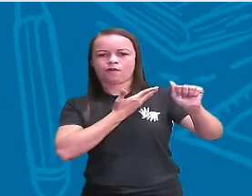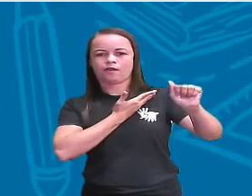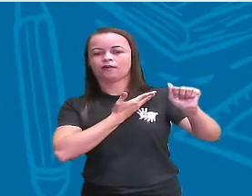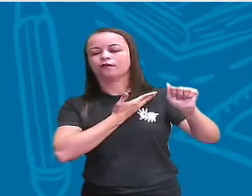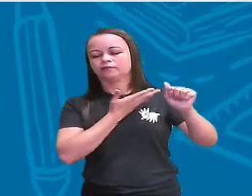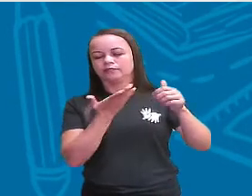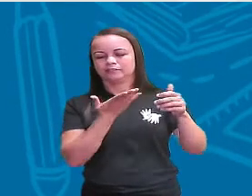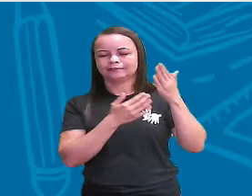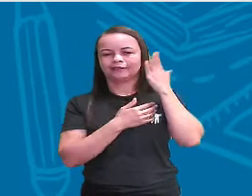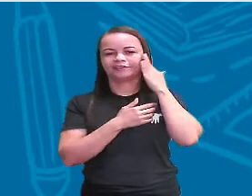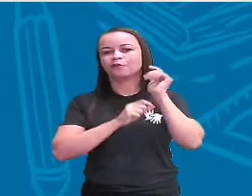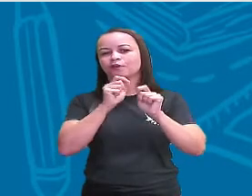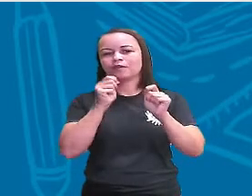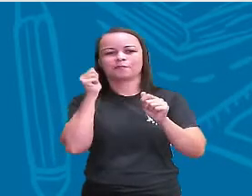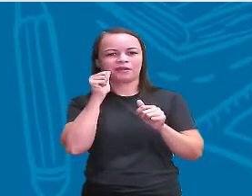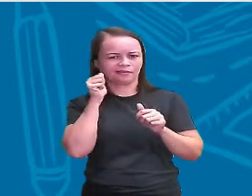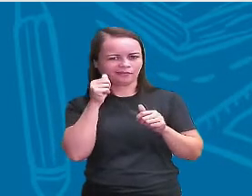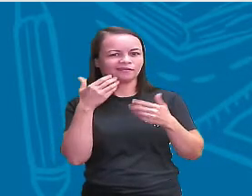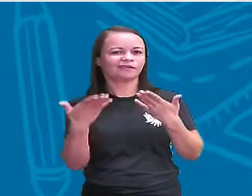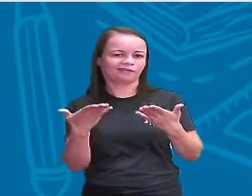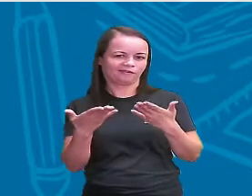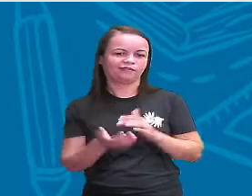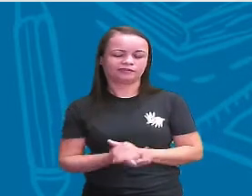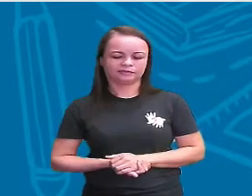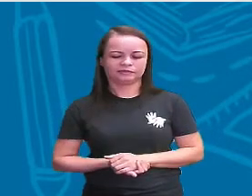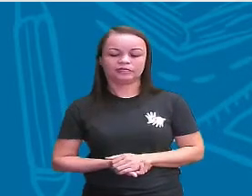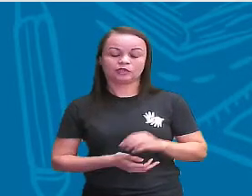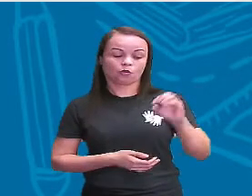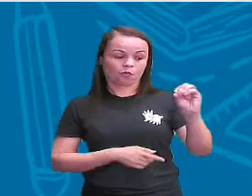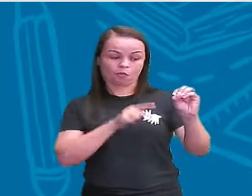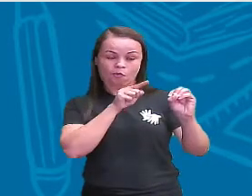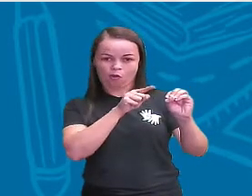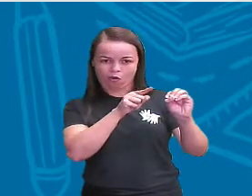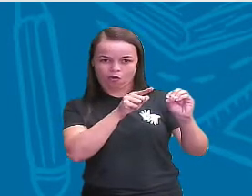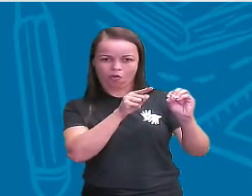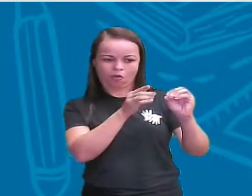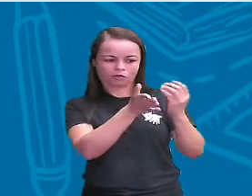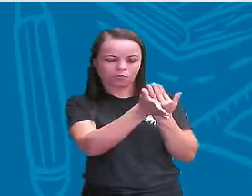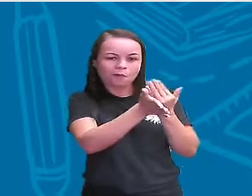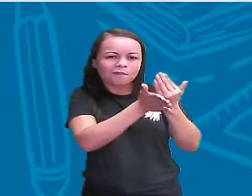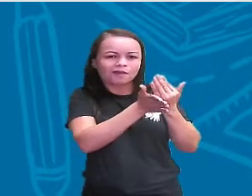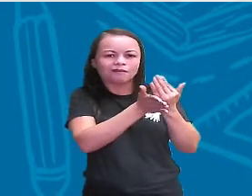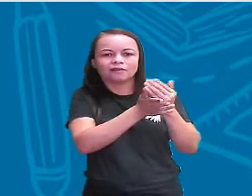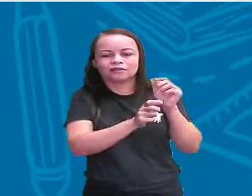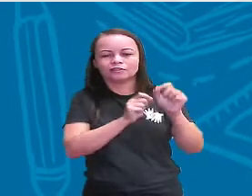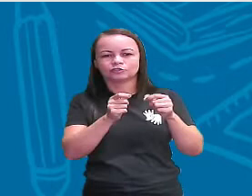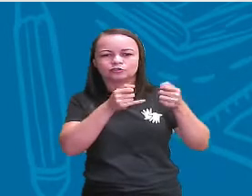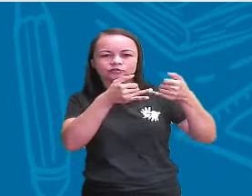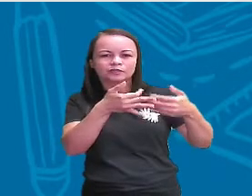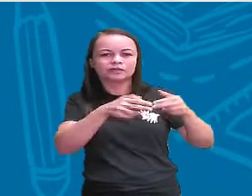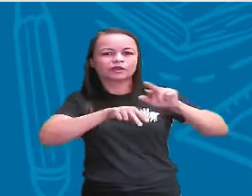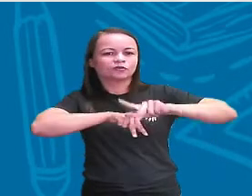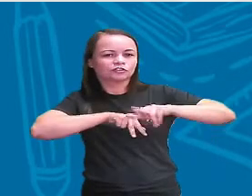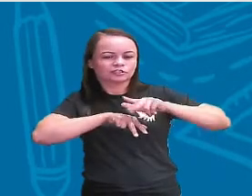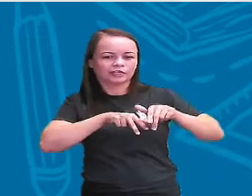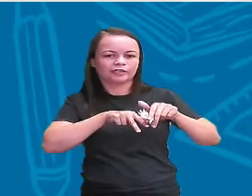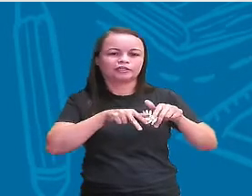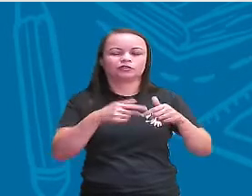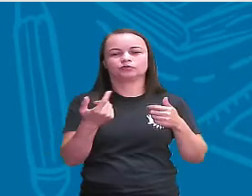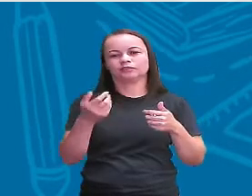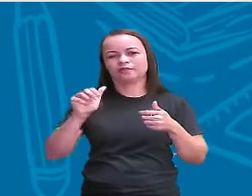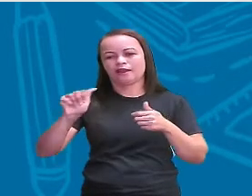entender que é uma menina, né? Então esse O na frente, esse A na frente determina o gênero.